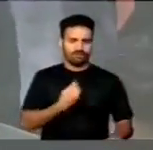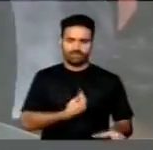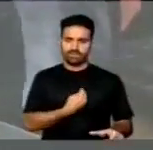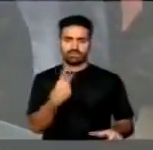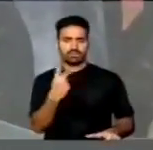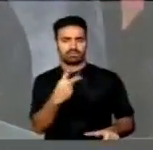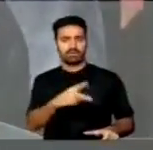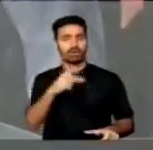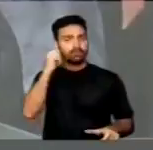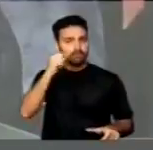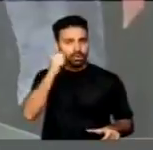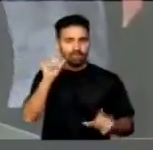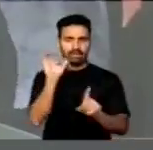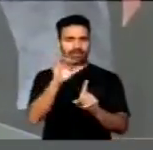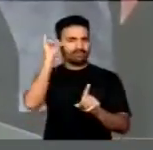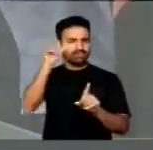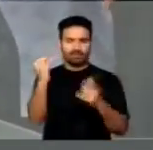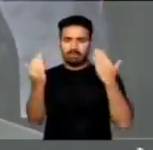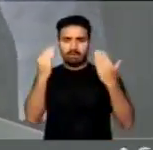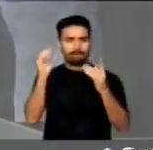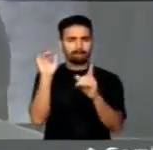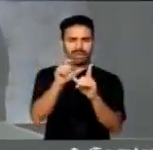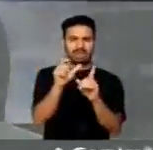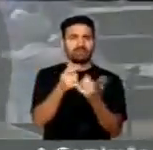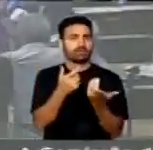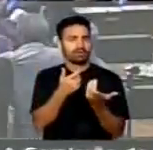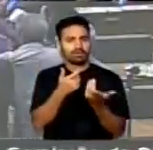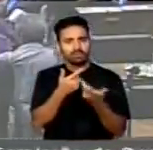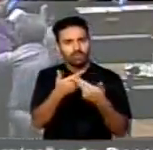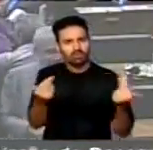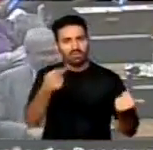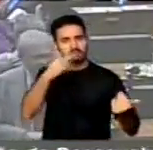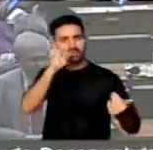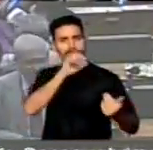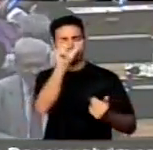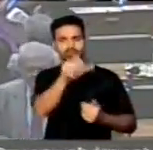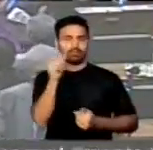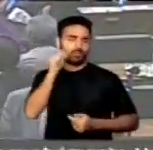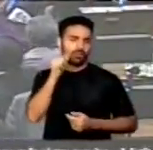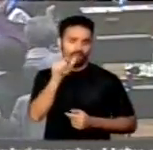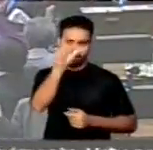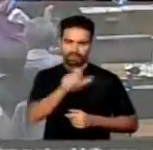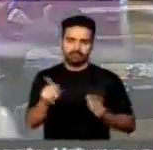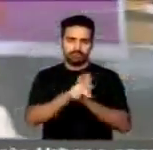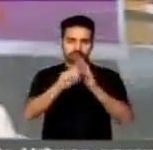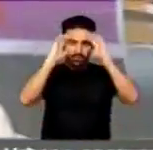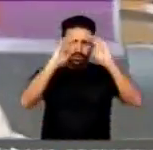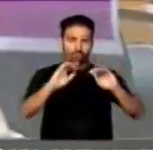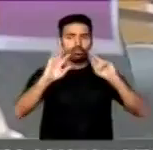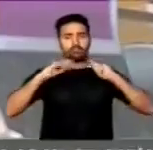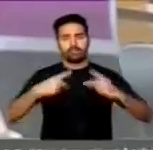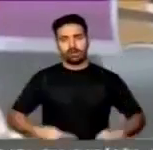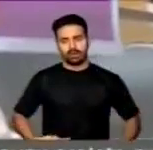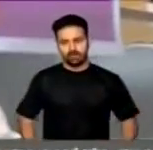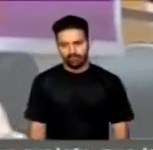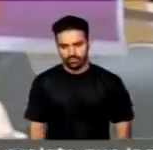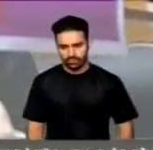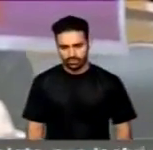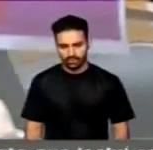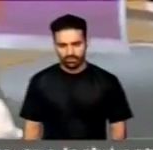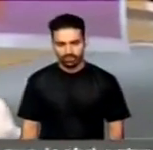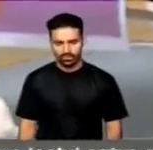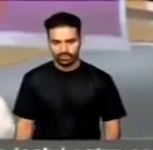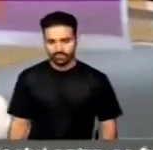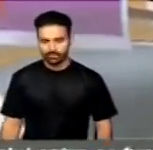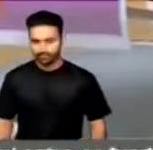física, psicológica, mental e humana, senhor presidente, das mulheres brasileiras. O crime do